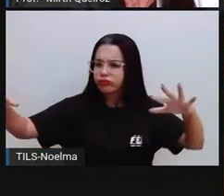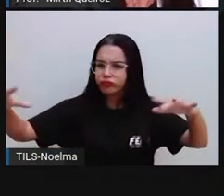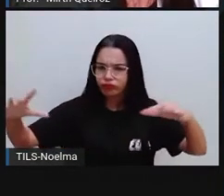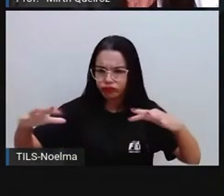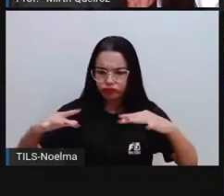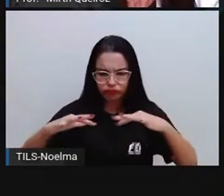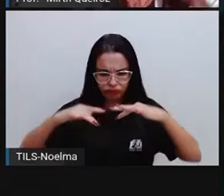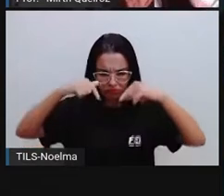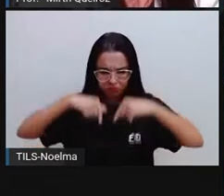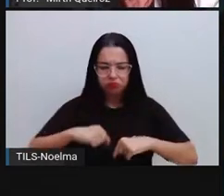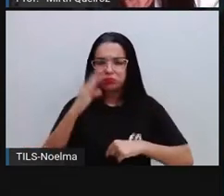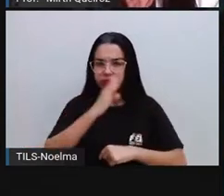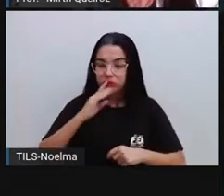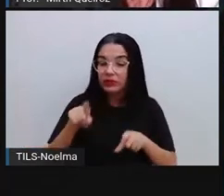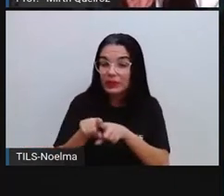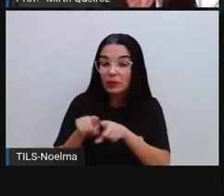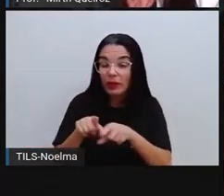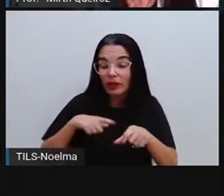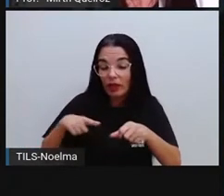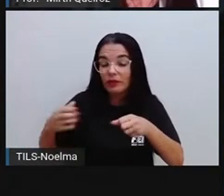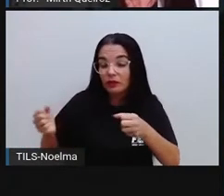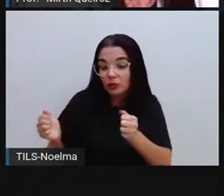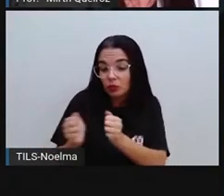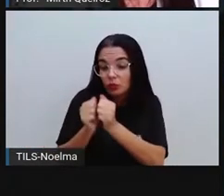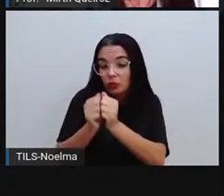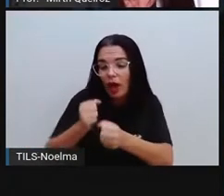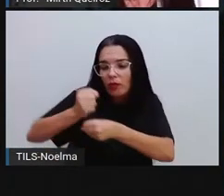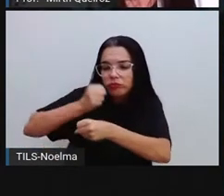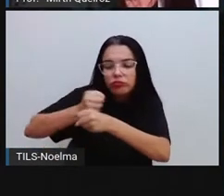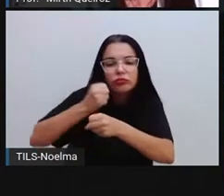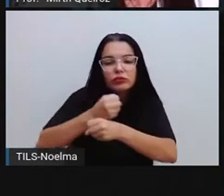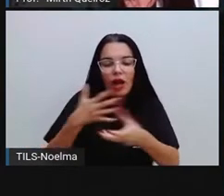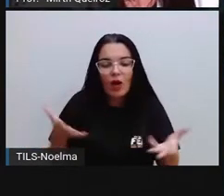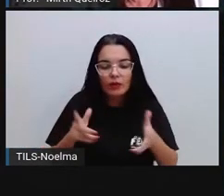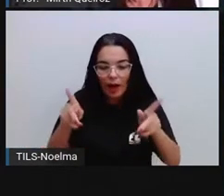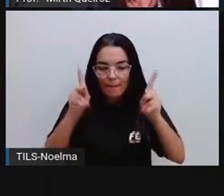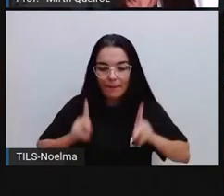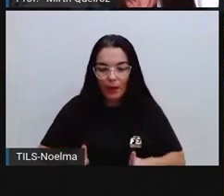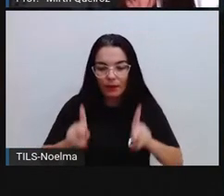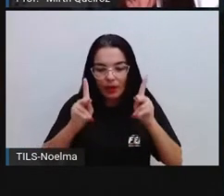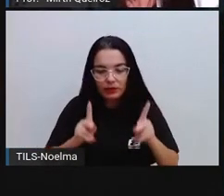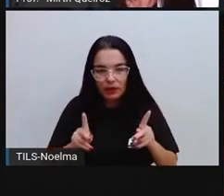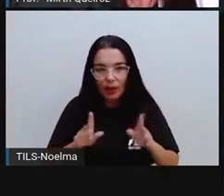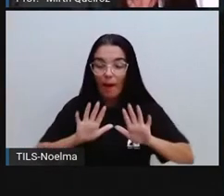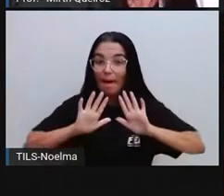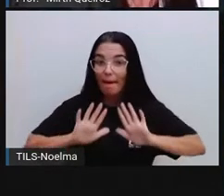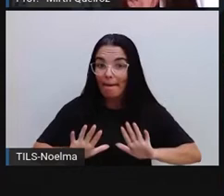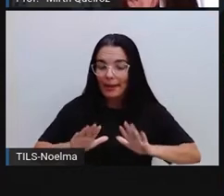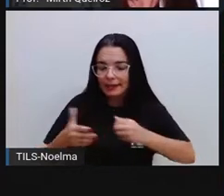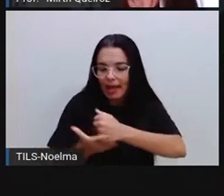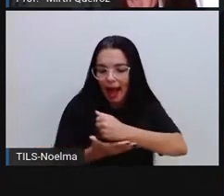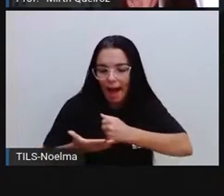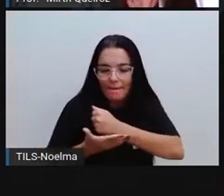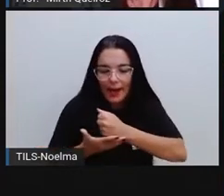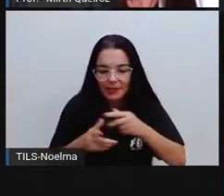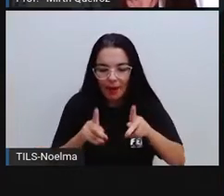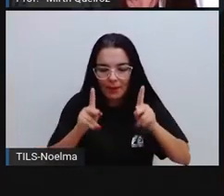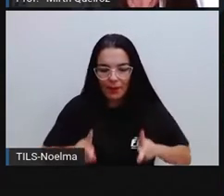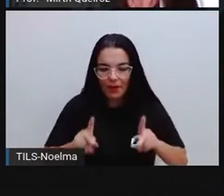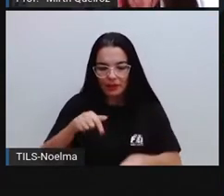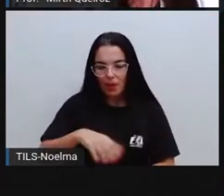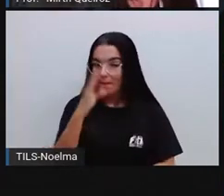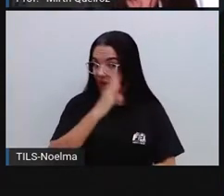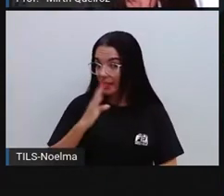também para a construção dessa população que nós temos hoje. Porém, a base de formação da nossa população